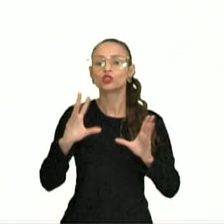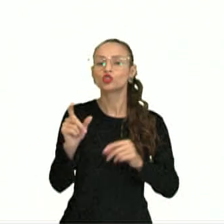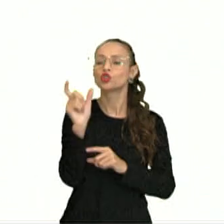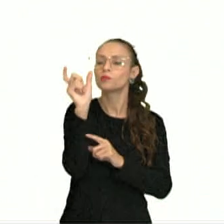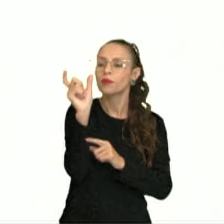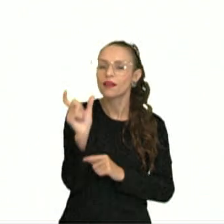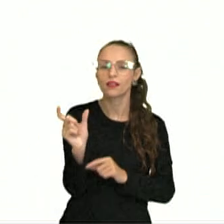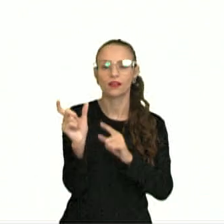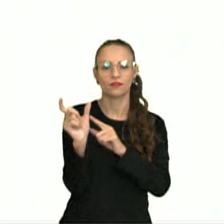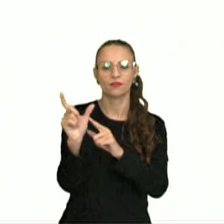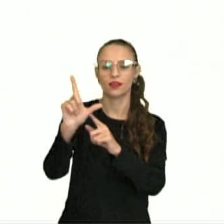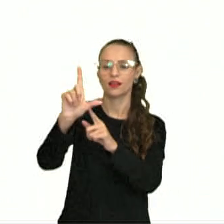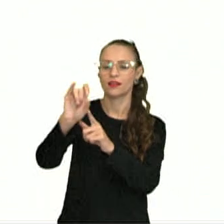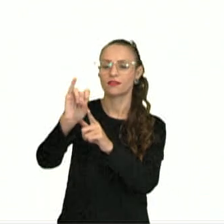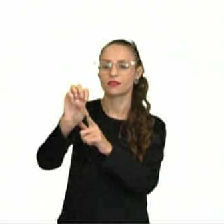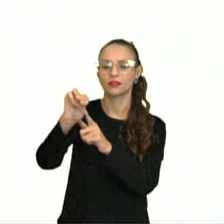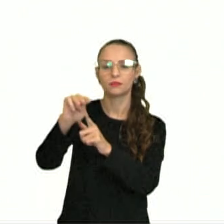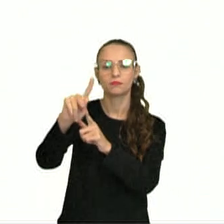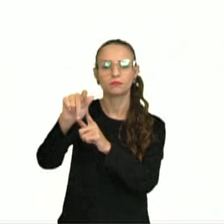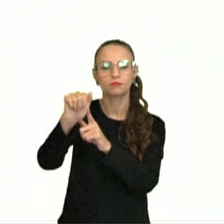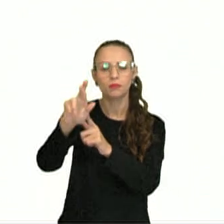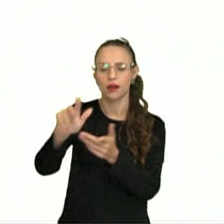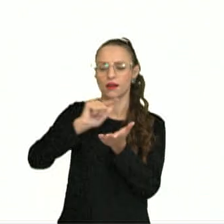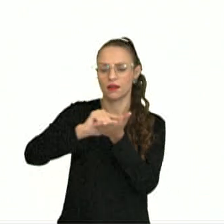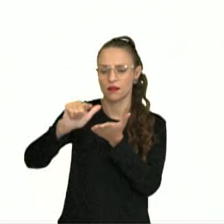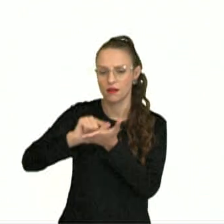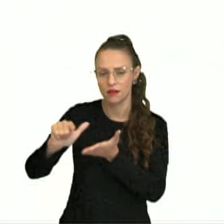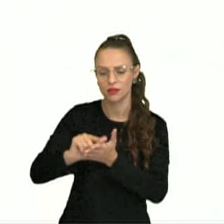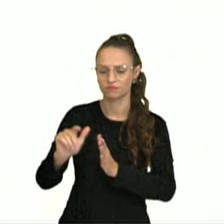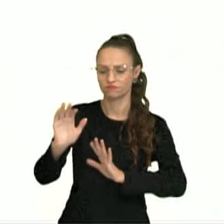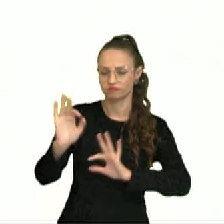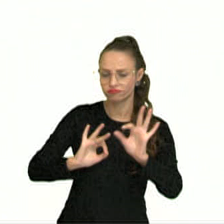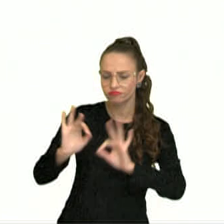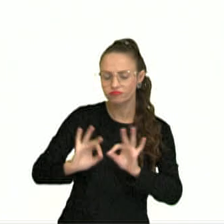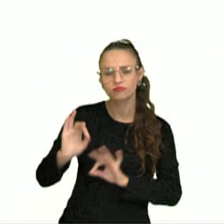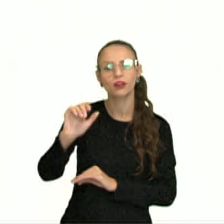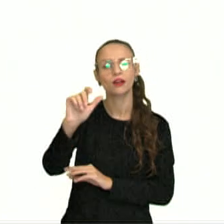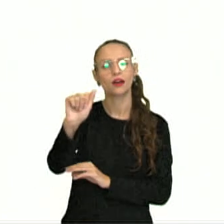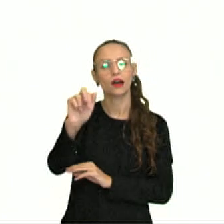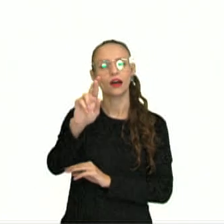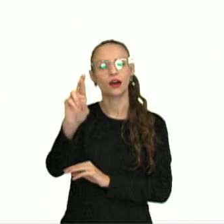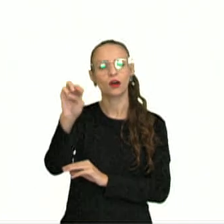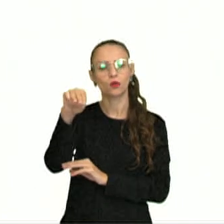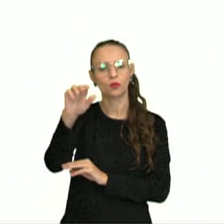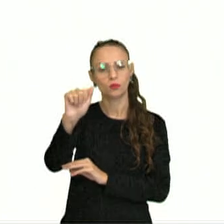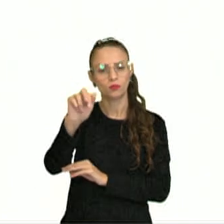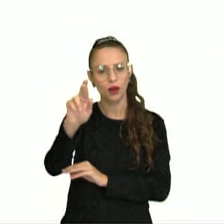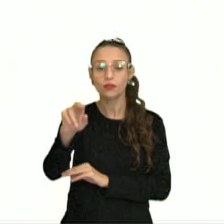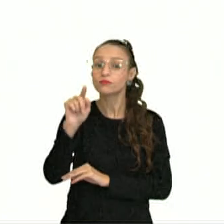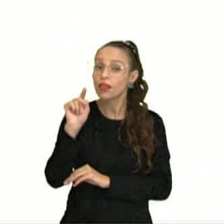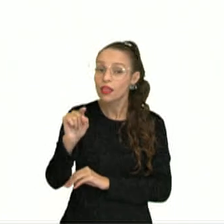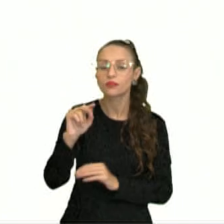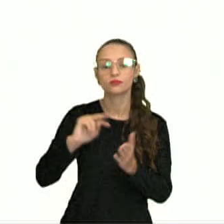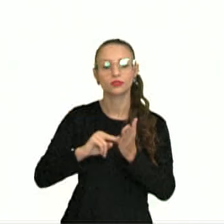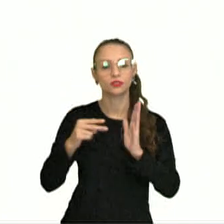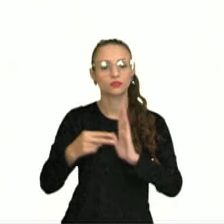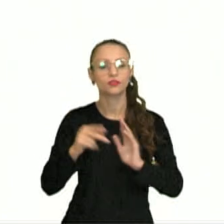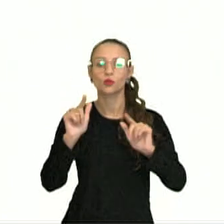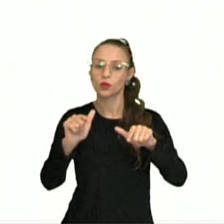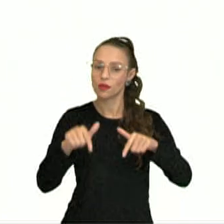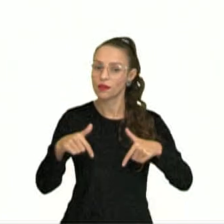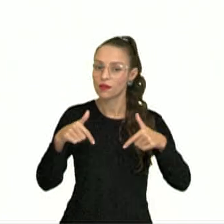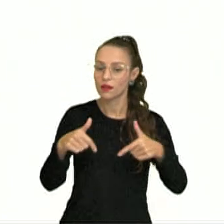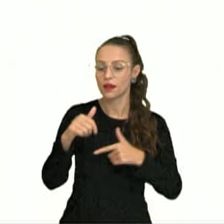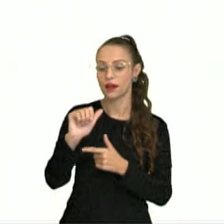né, limpar, arrumar, elas representam ação e várias outras aí, né? Então, são